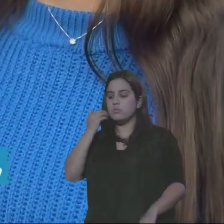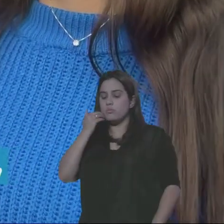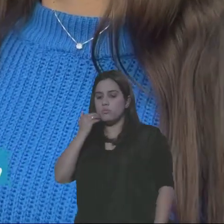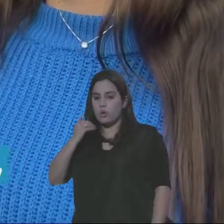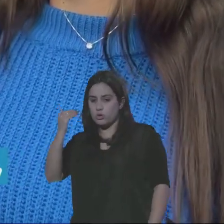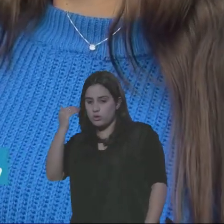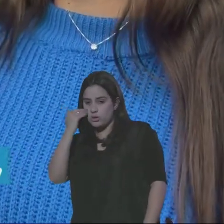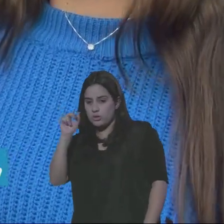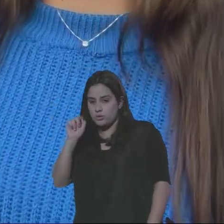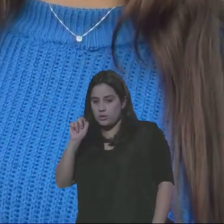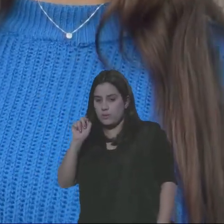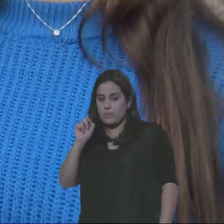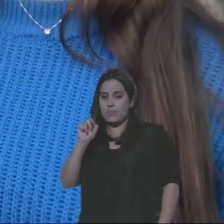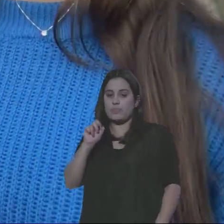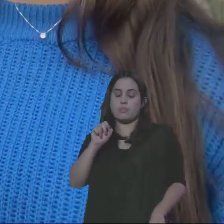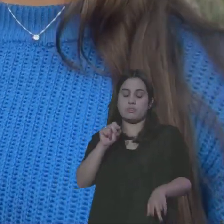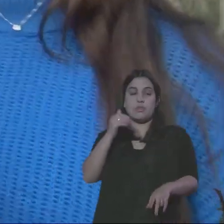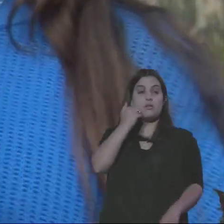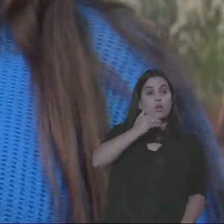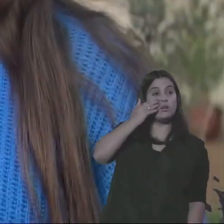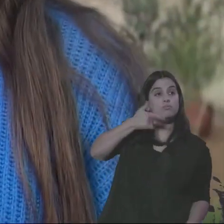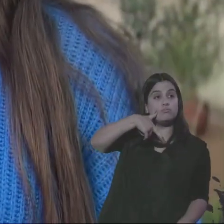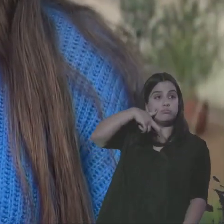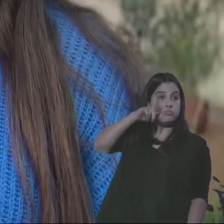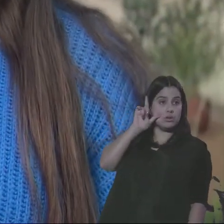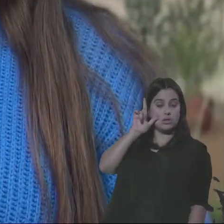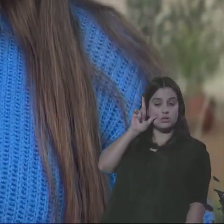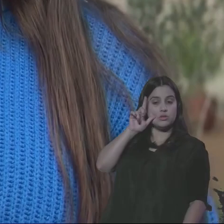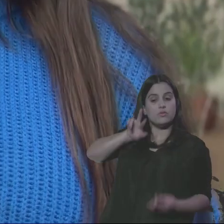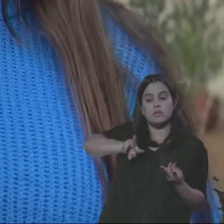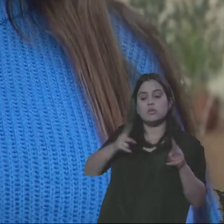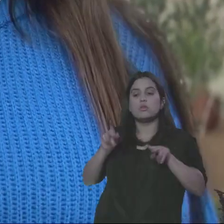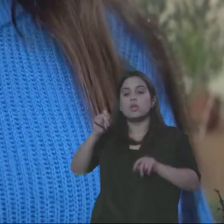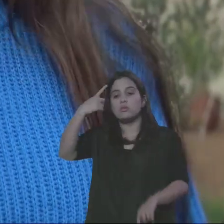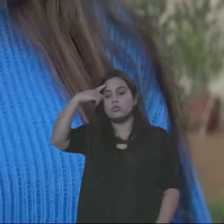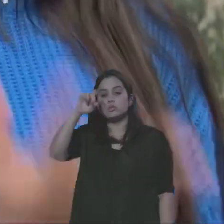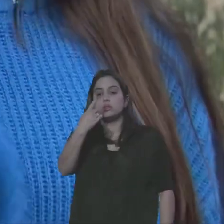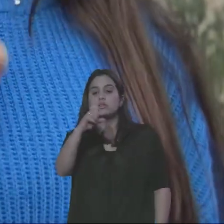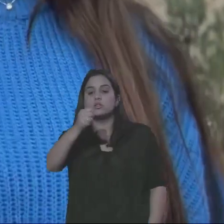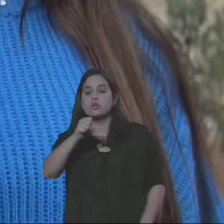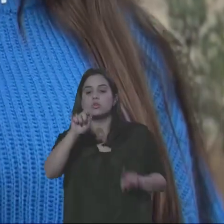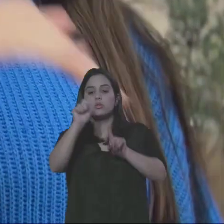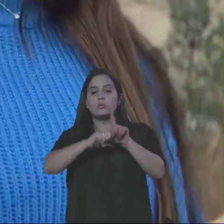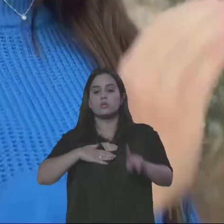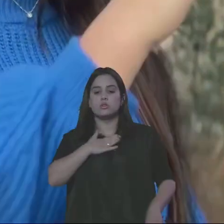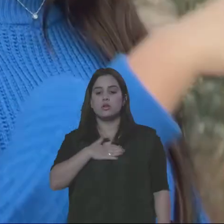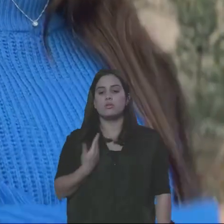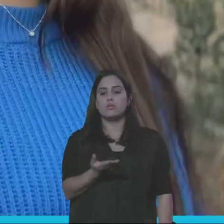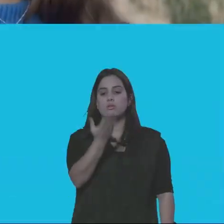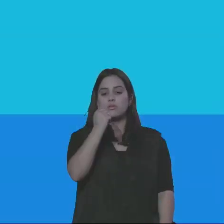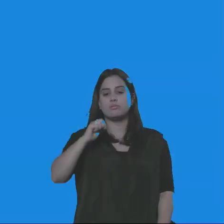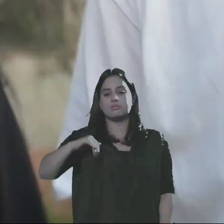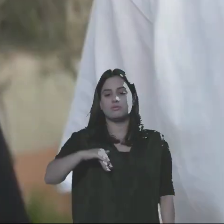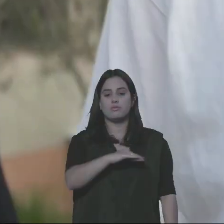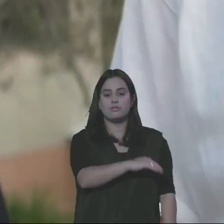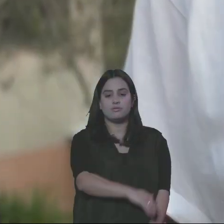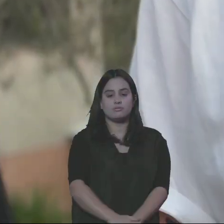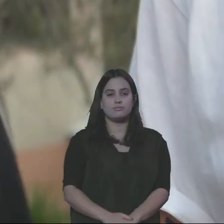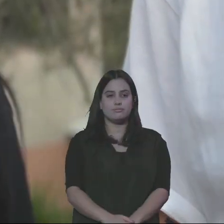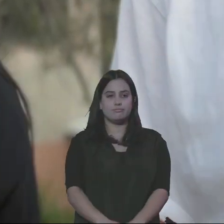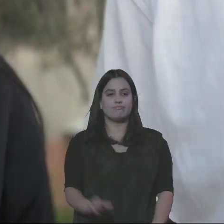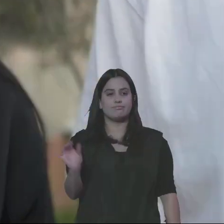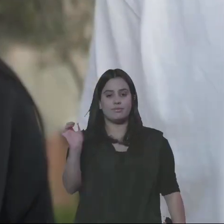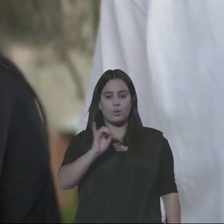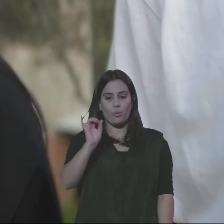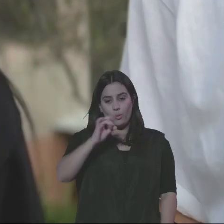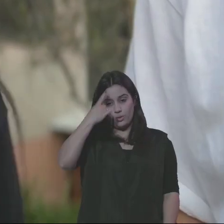a nossa transição dos pré-adolescentes para os nossos adolescentes. Vai ser dia 18 de agosto e vai ser bênção. Vem pro Flow! Oi, gente.